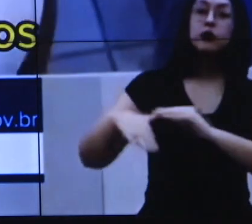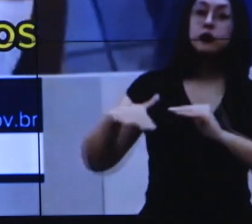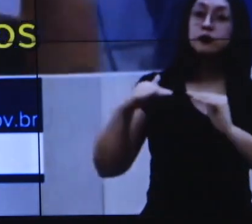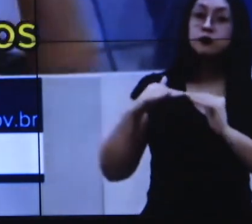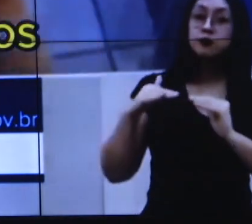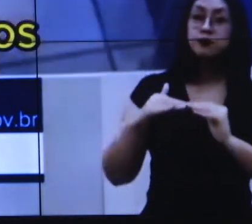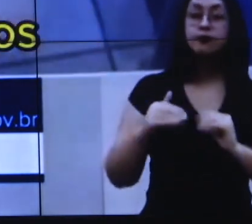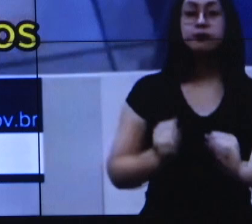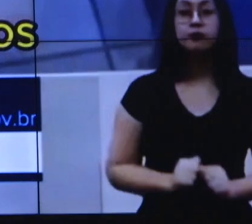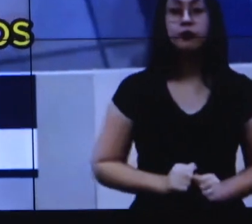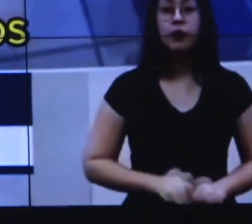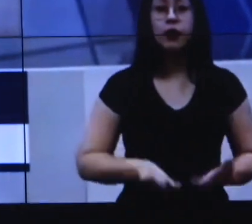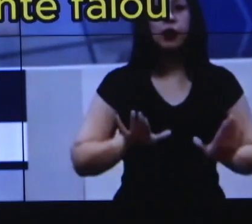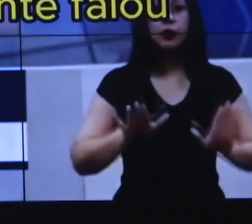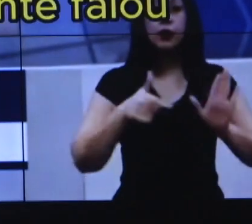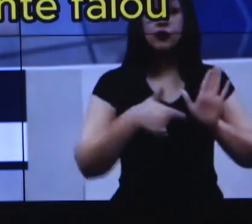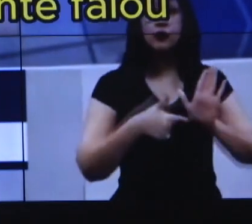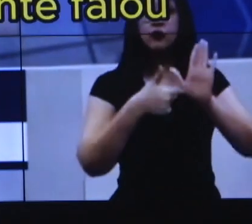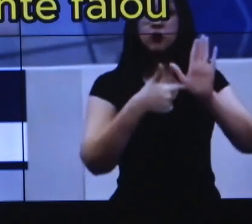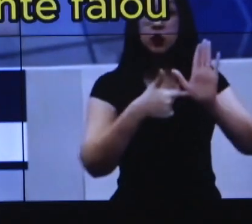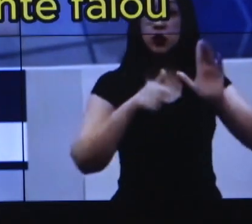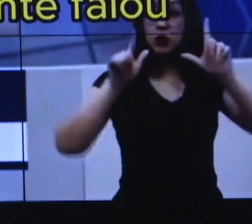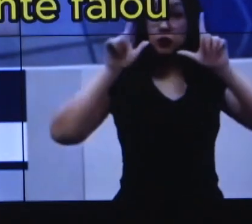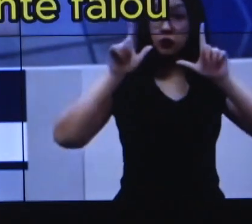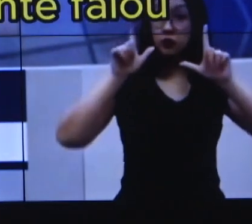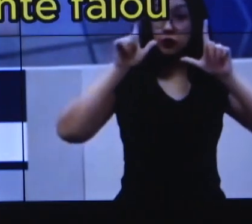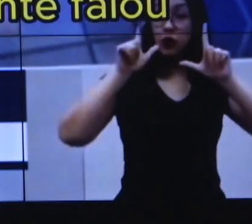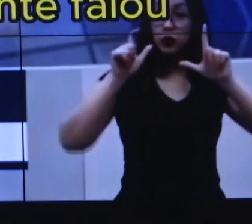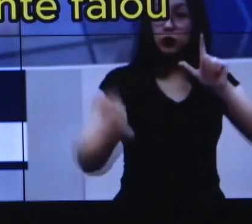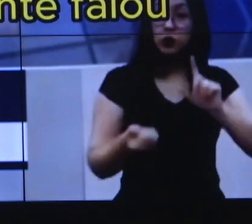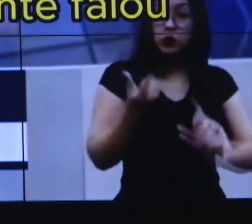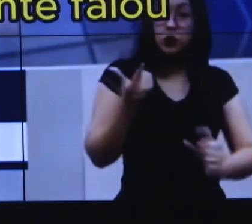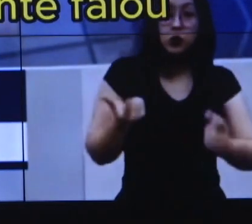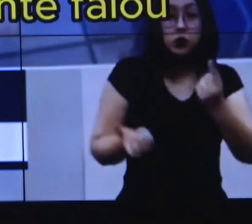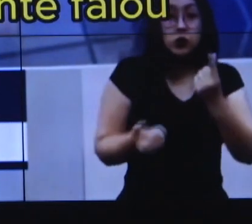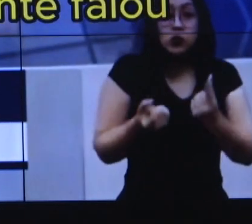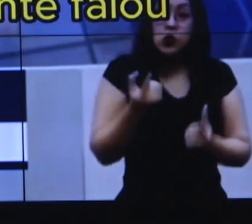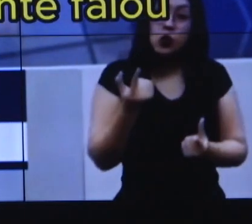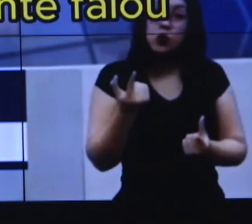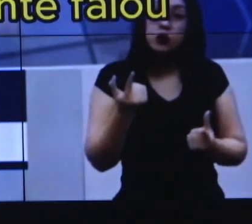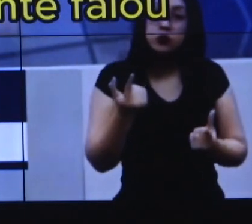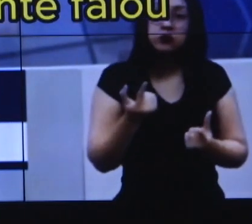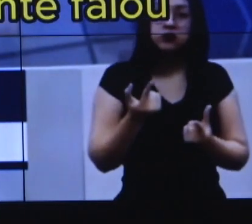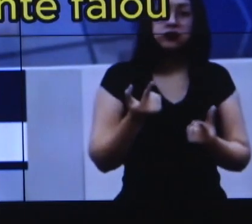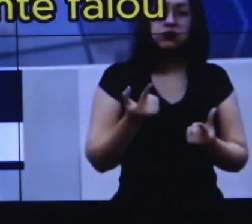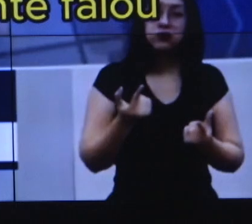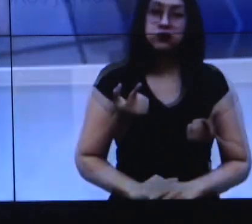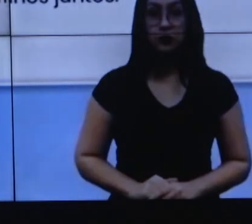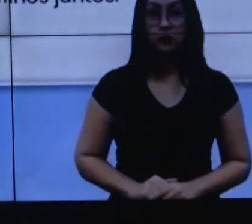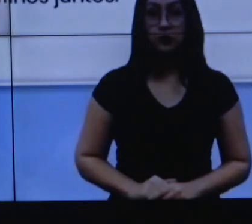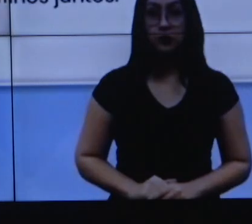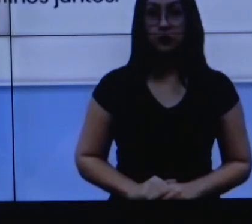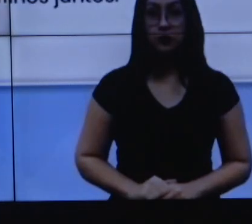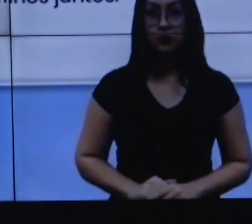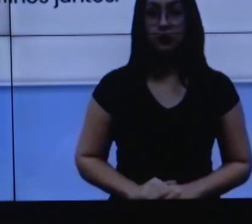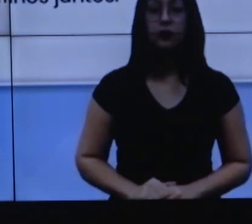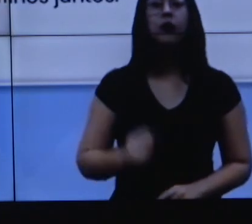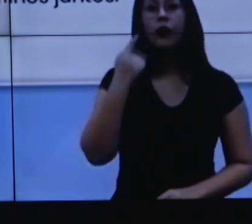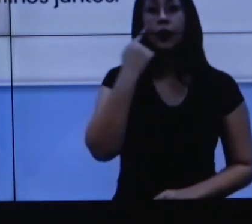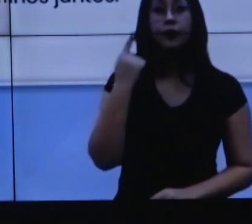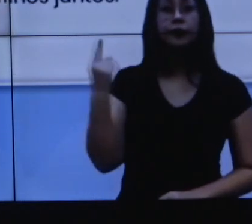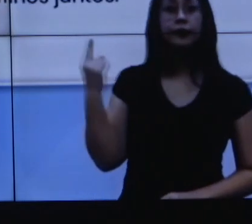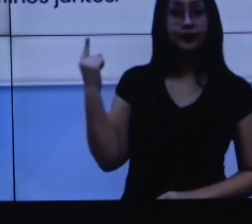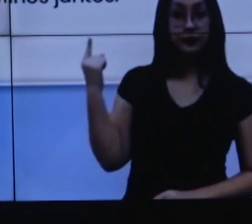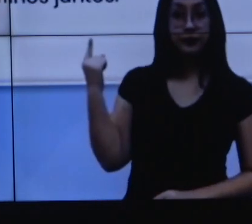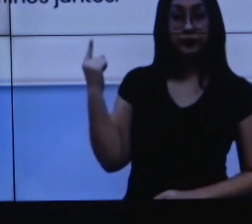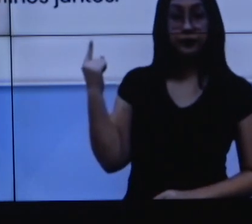aqui as fotos de alguns desses episódios que a gente falou aqui. Olha, essa é